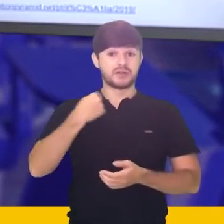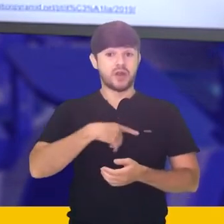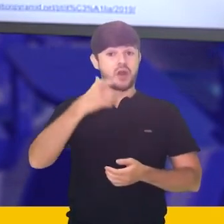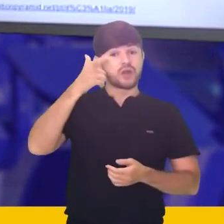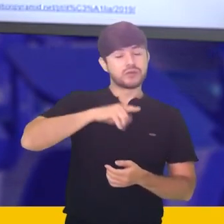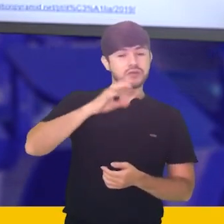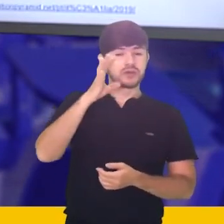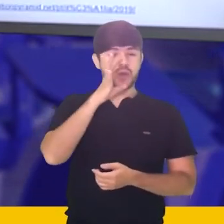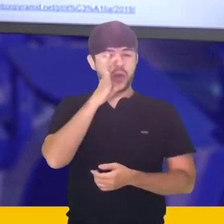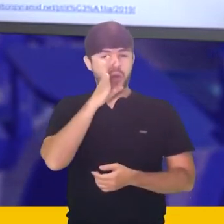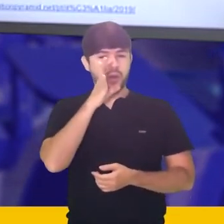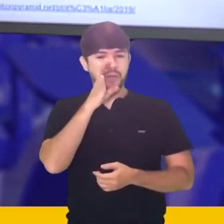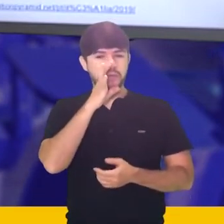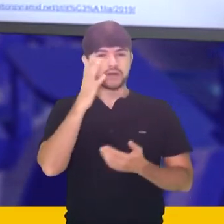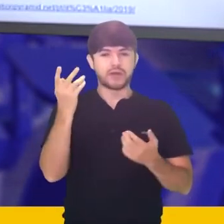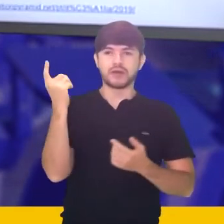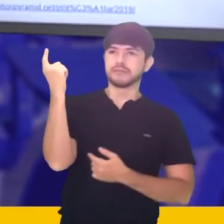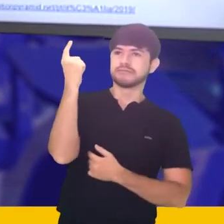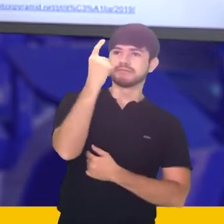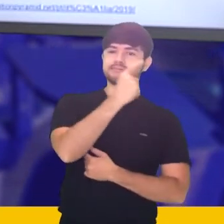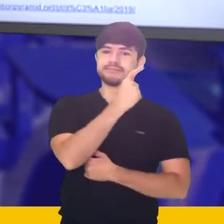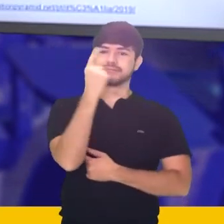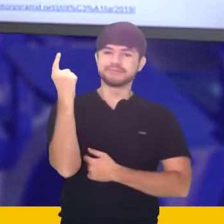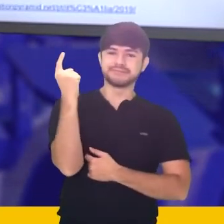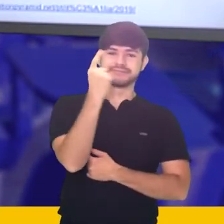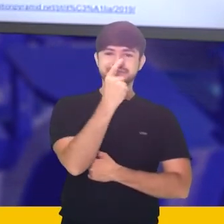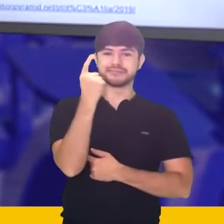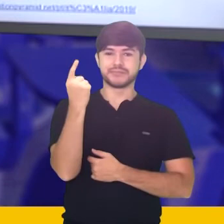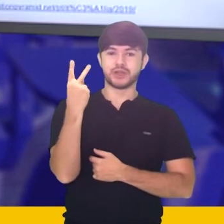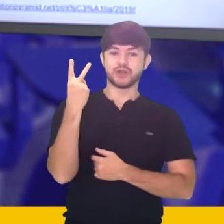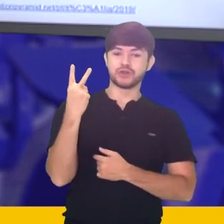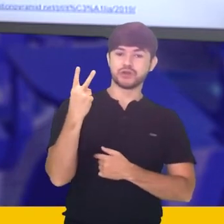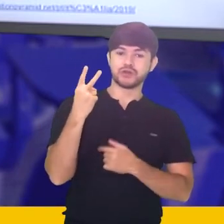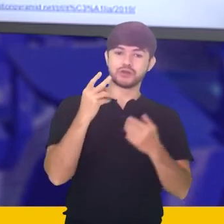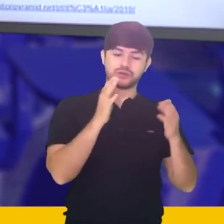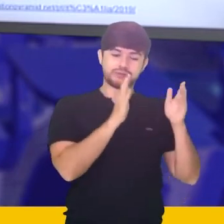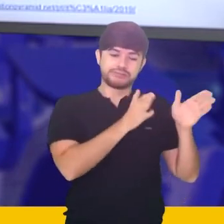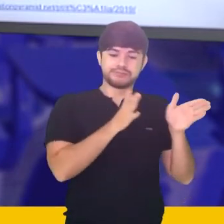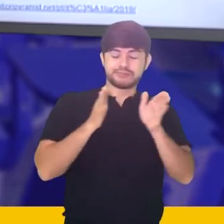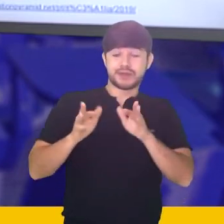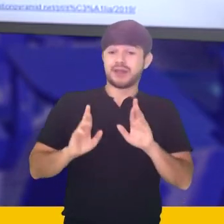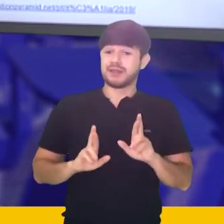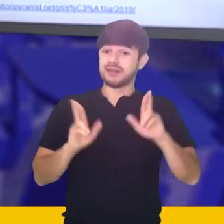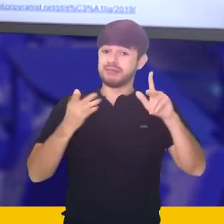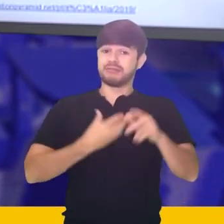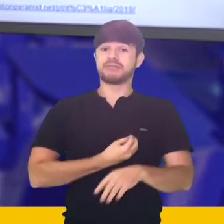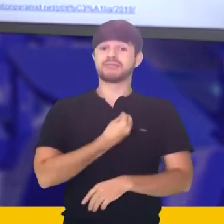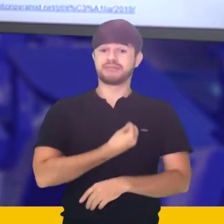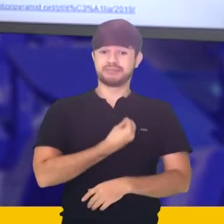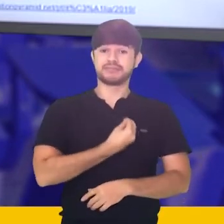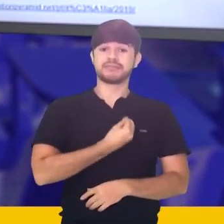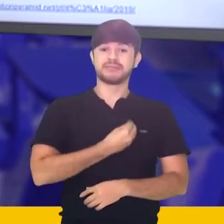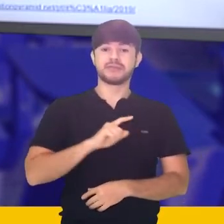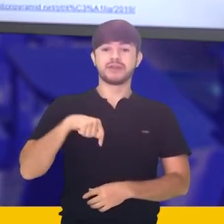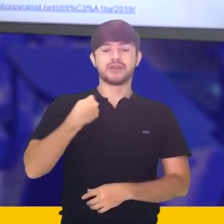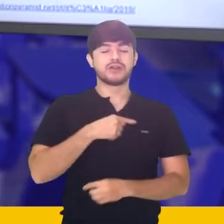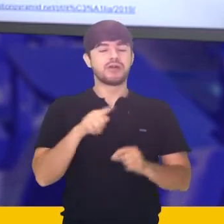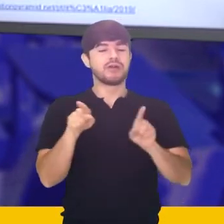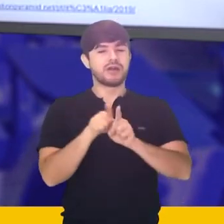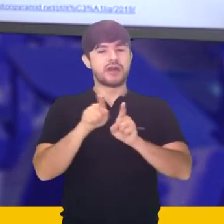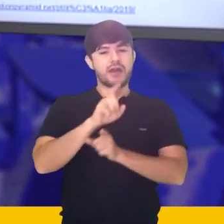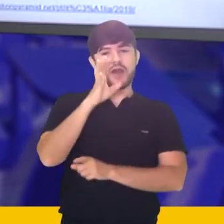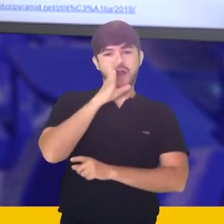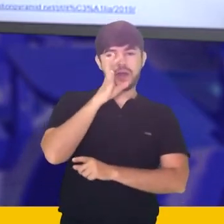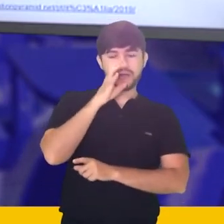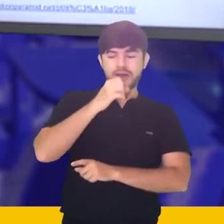conseguiu observar aqui, a partir das duas pistas, dois contextos, né, duas realidades diferentes. A gente observou a